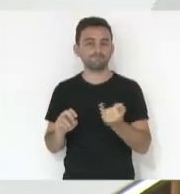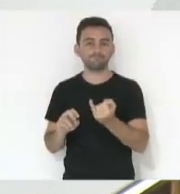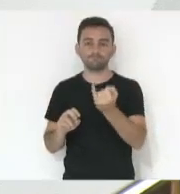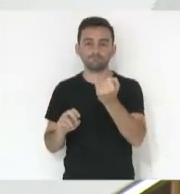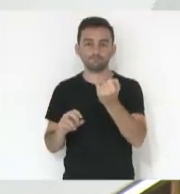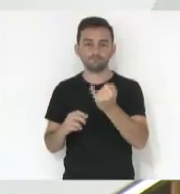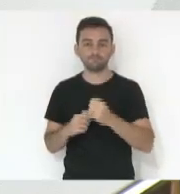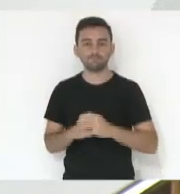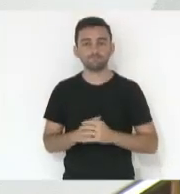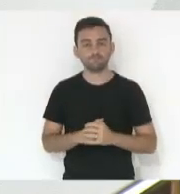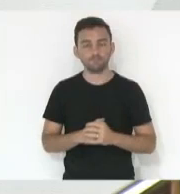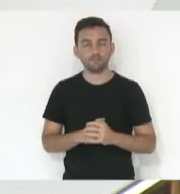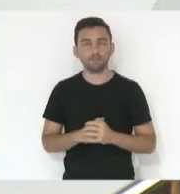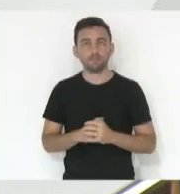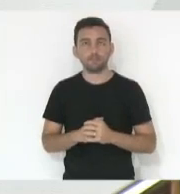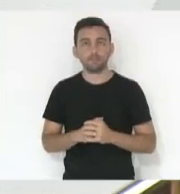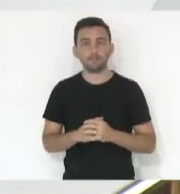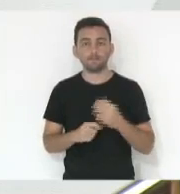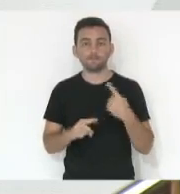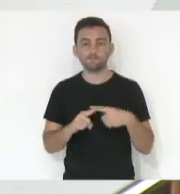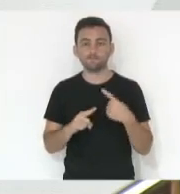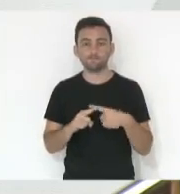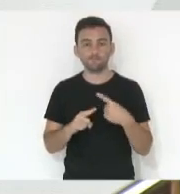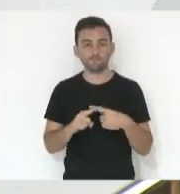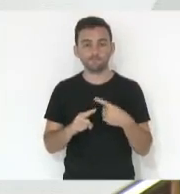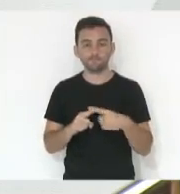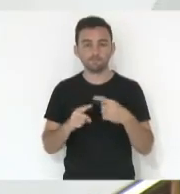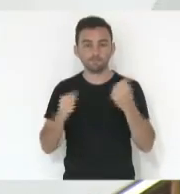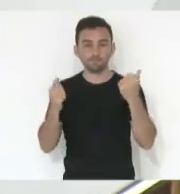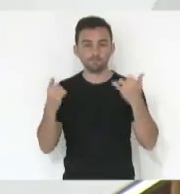importantíssimo, porque trata